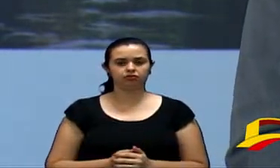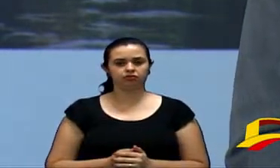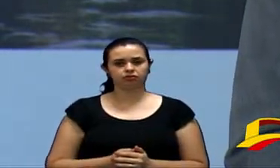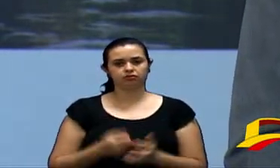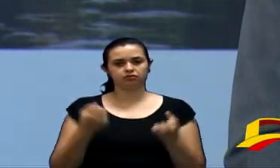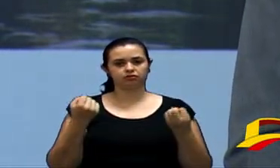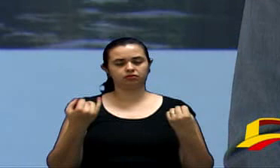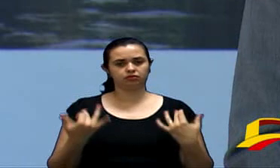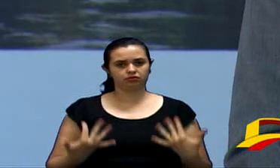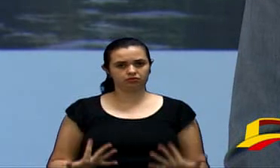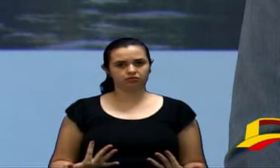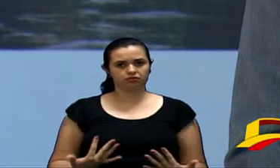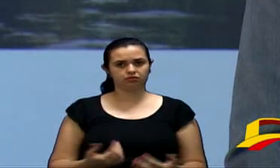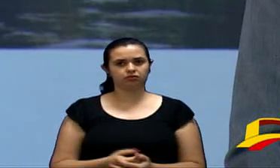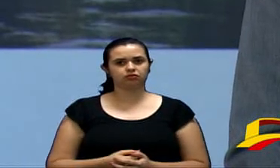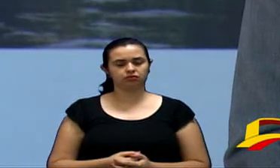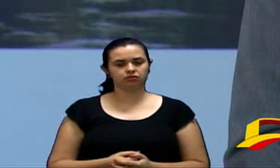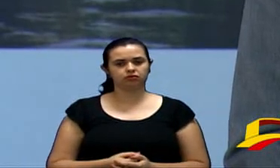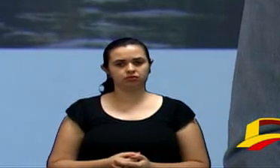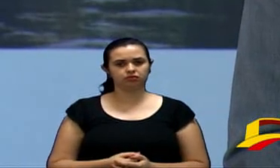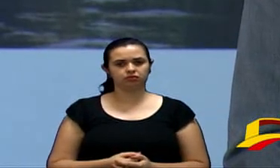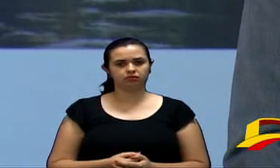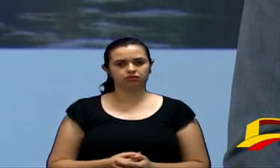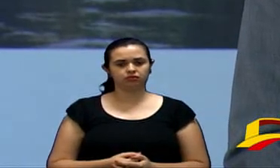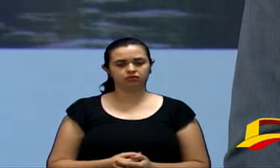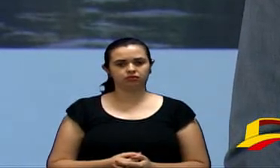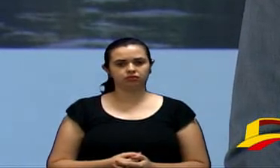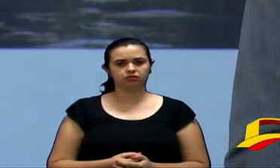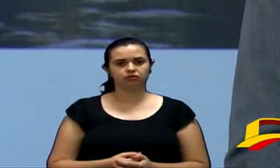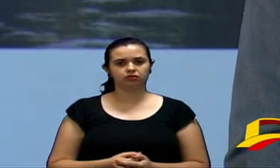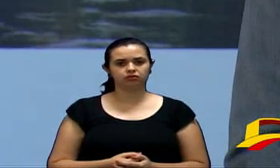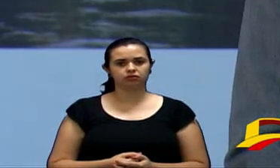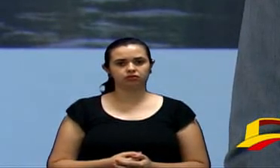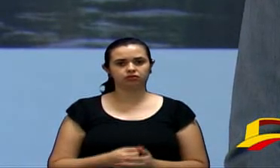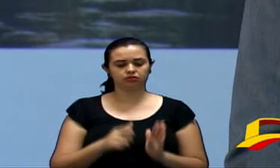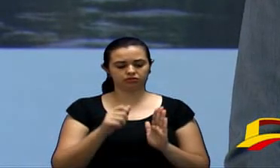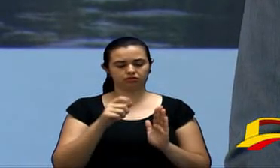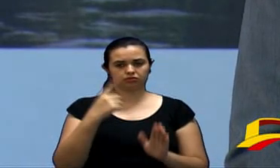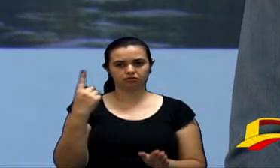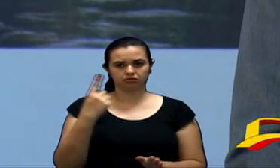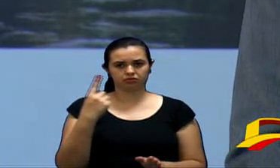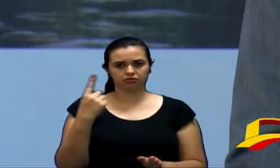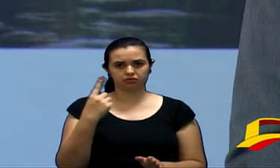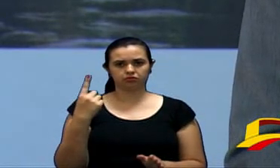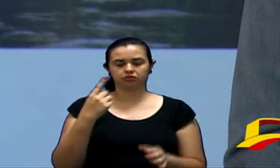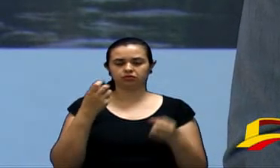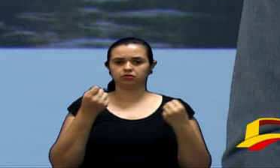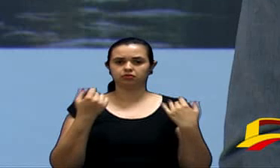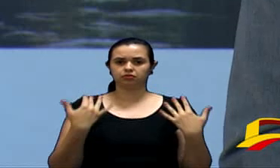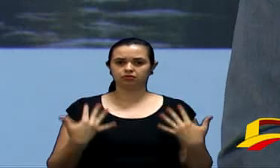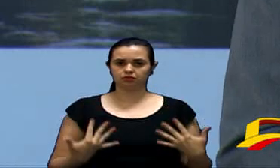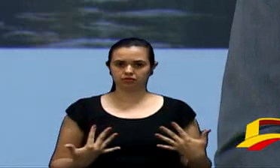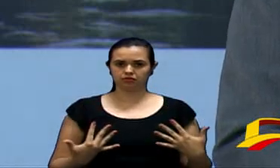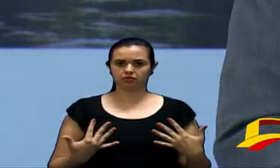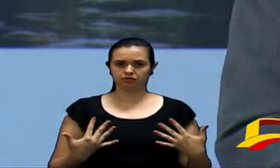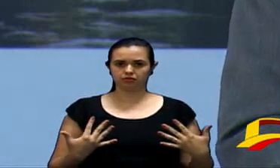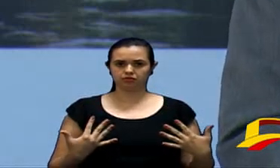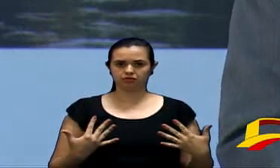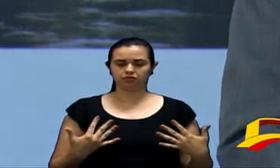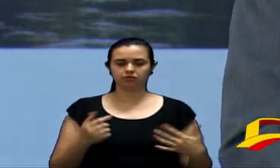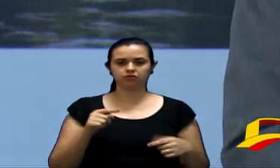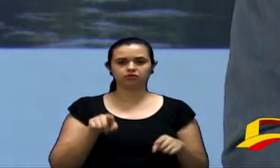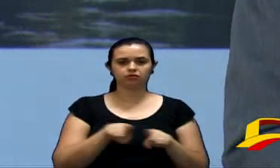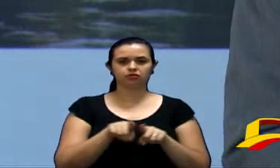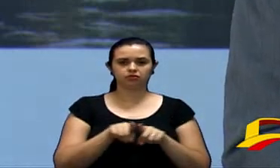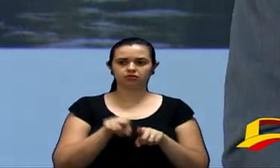que coloca para efetivação, artigo 7º, parágrafo 1º, coloca para efetivação da remuneração do desempenho